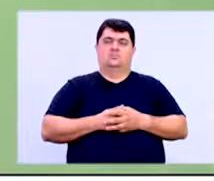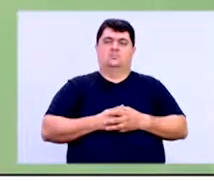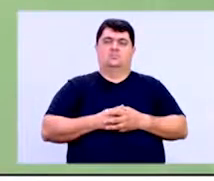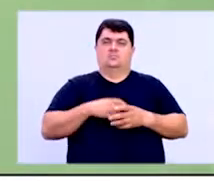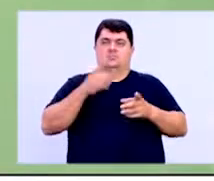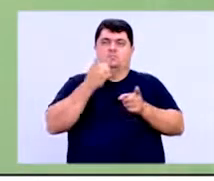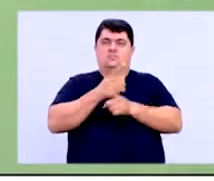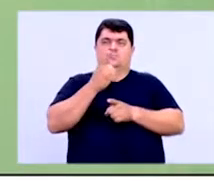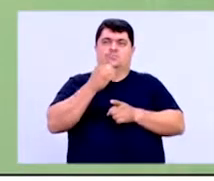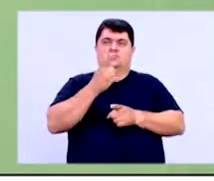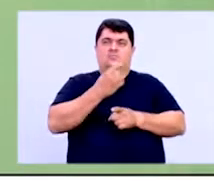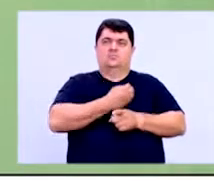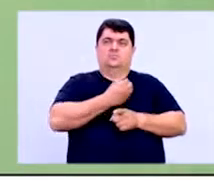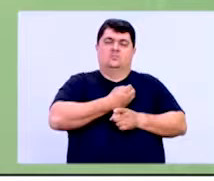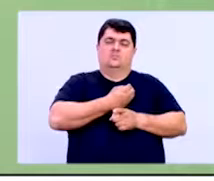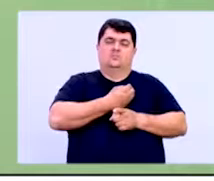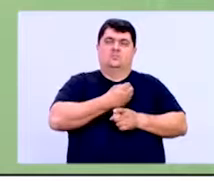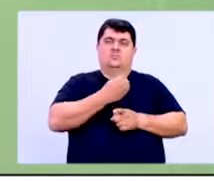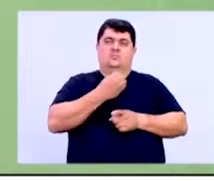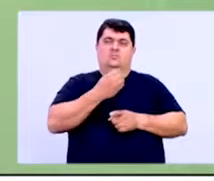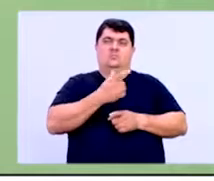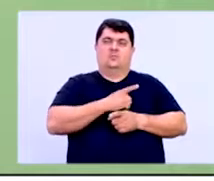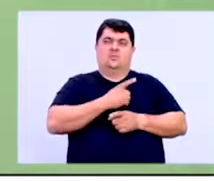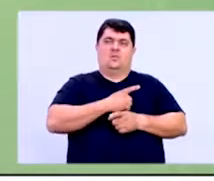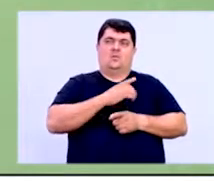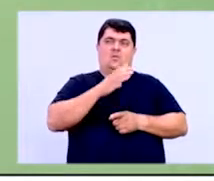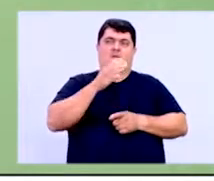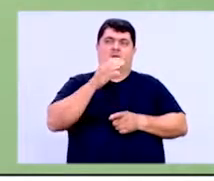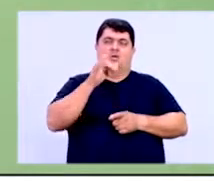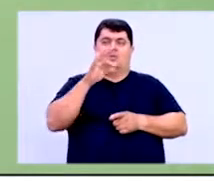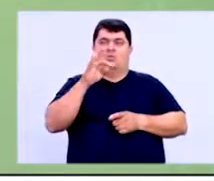Chegamos aos nossos números mágicos e vem falar de custo.